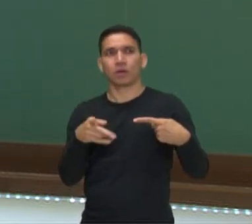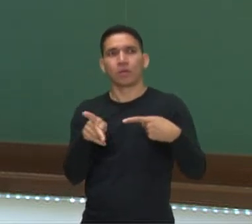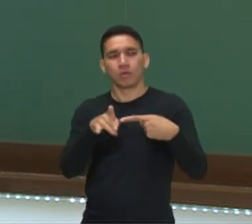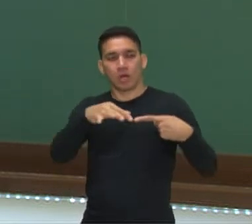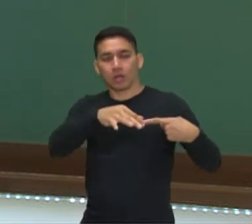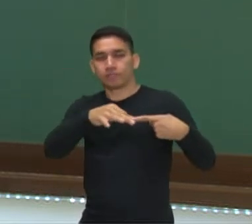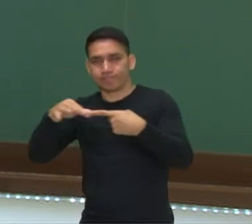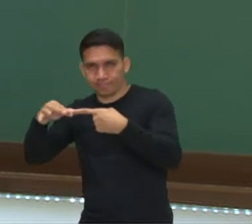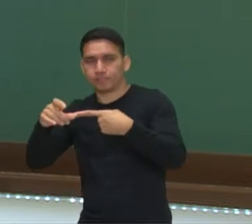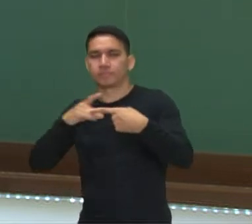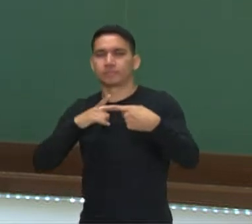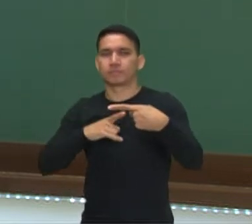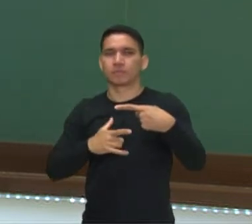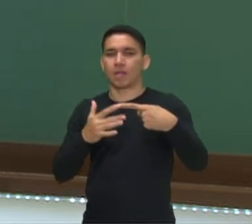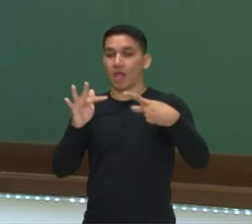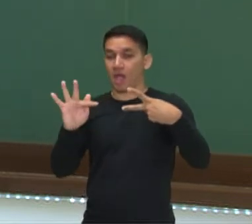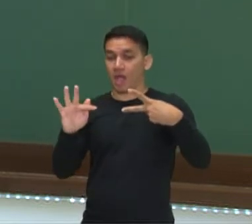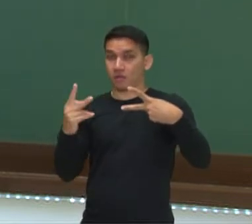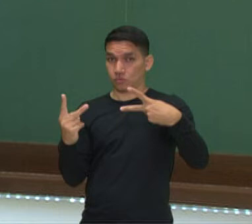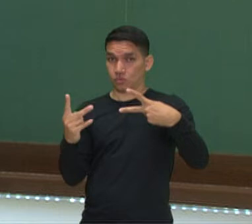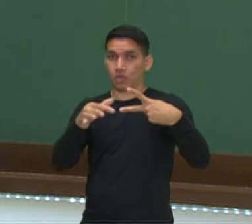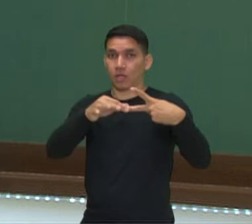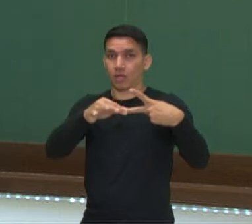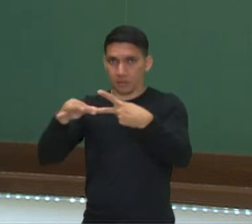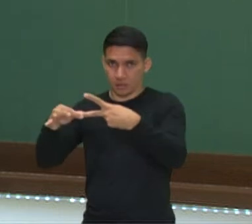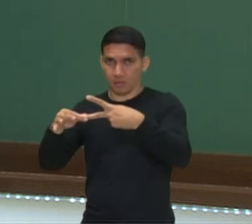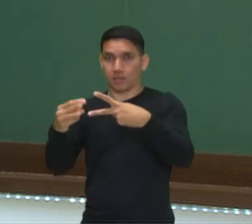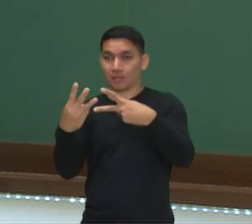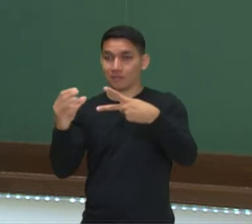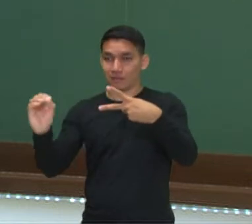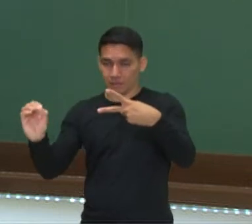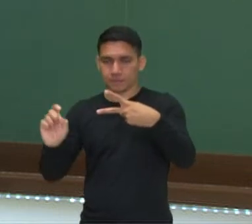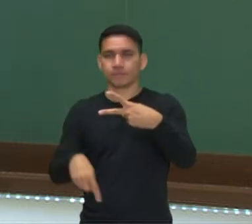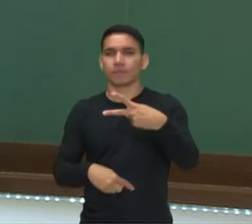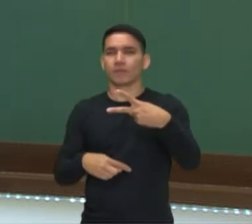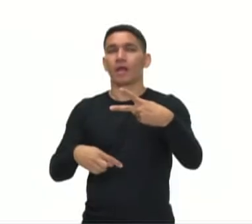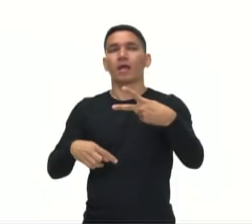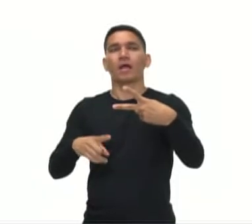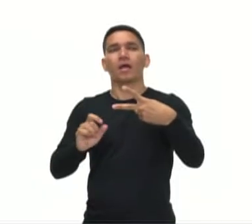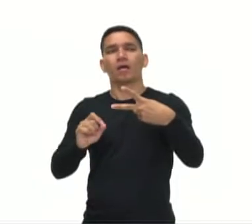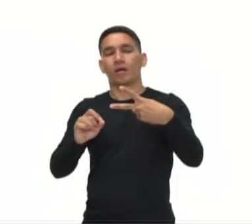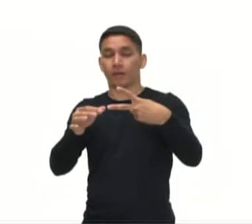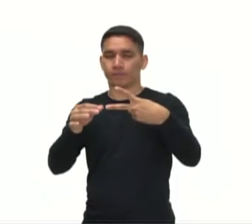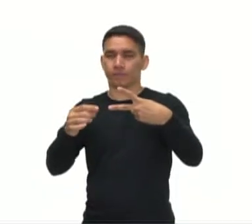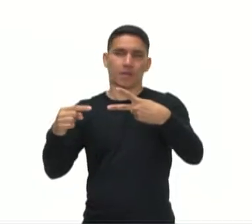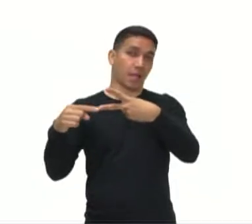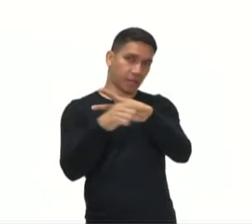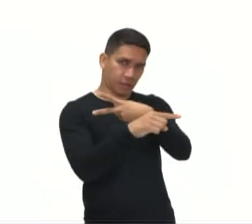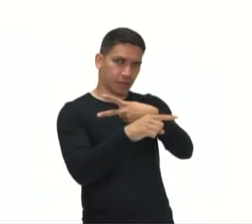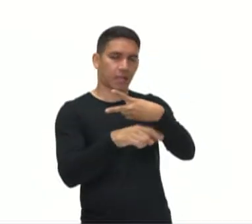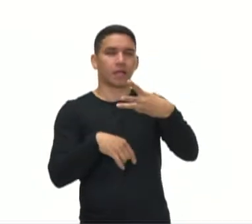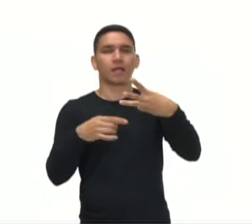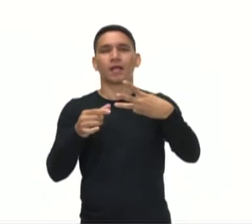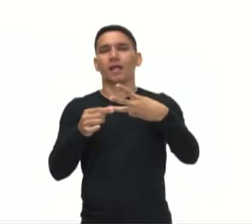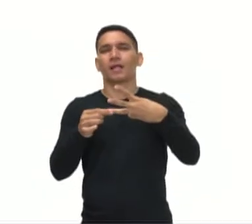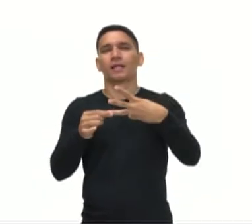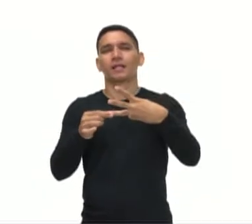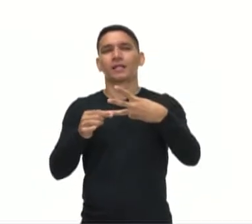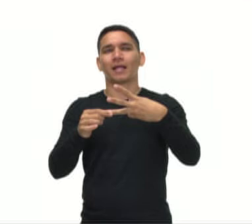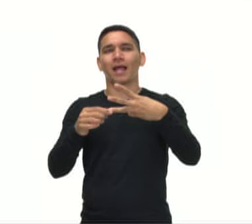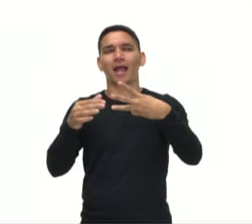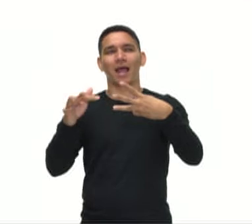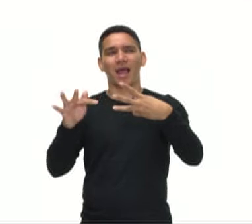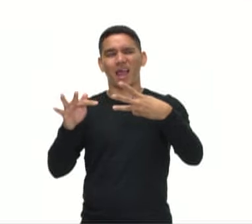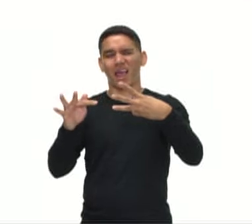a direita, O F2 vale 300, está puxando para a esquerda, e o F3 vale 500, está puxando para a